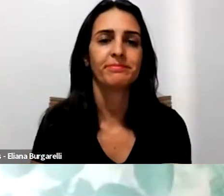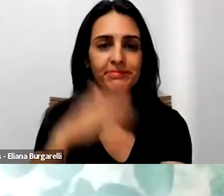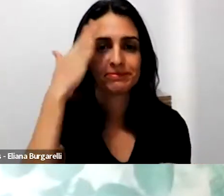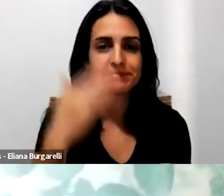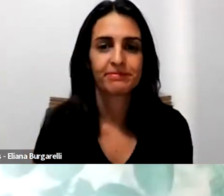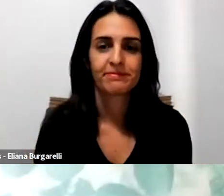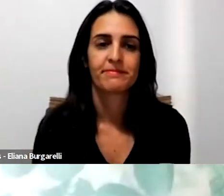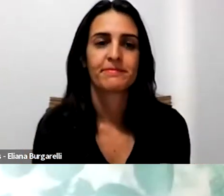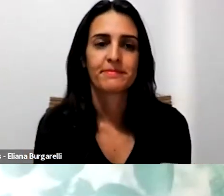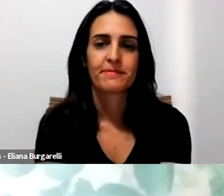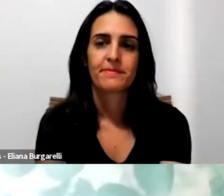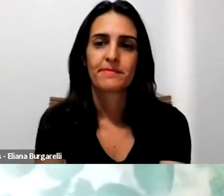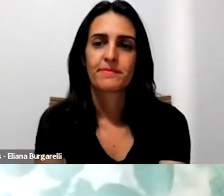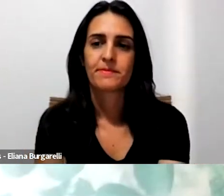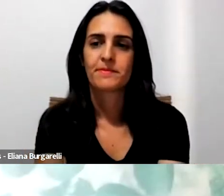proteção da Amazônia